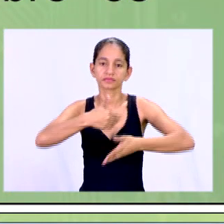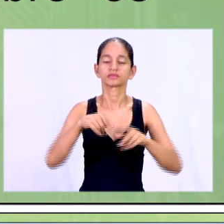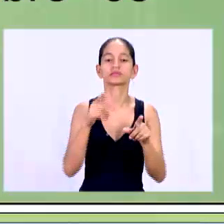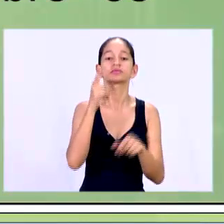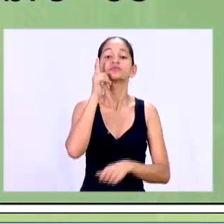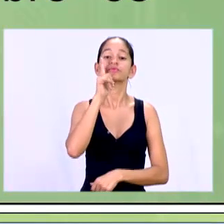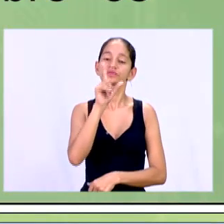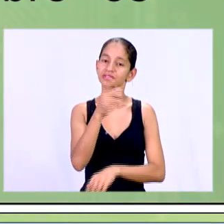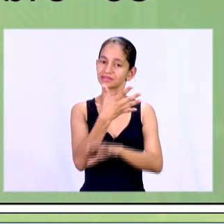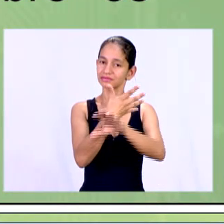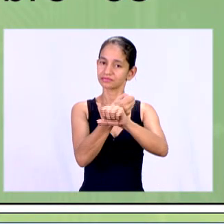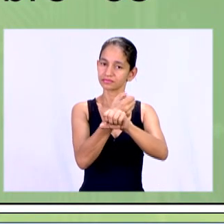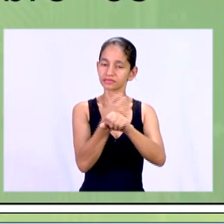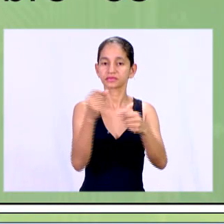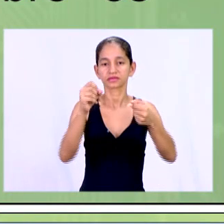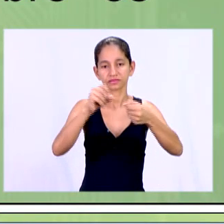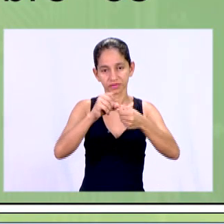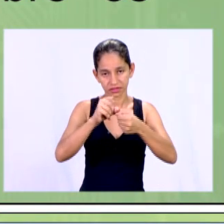dessa